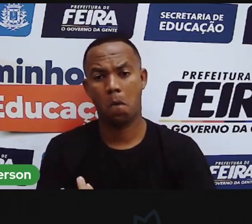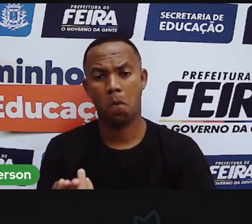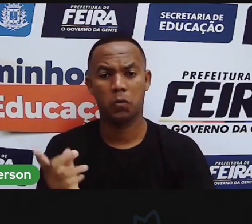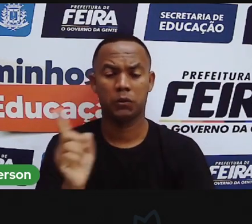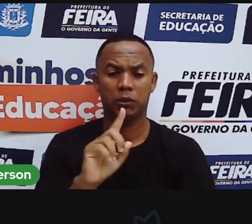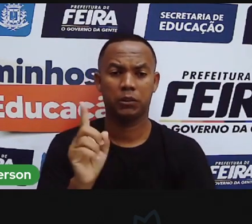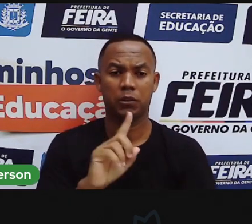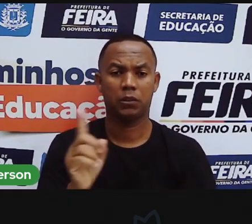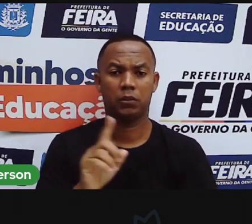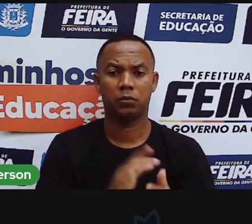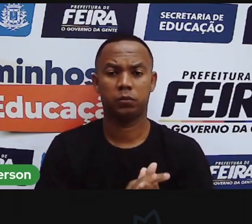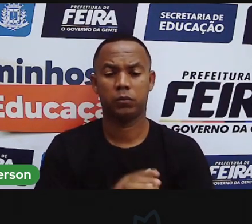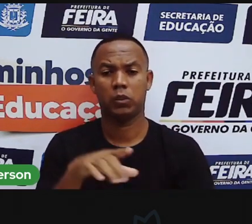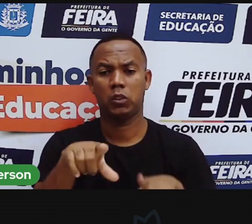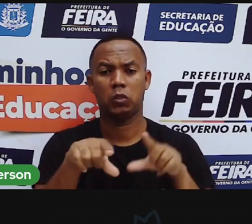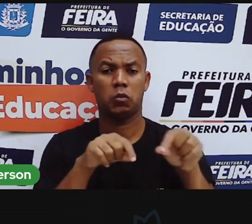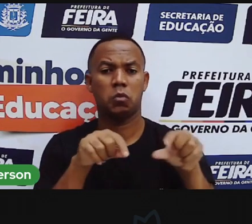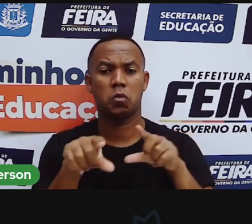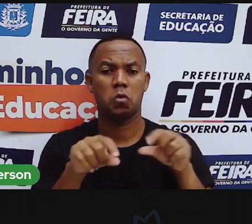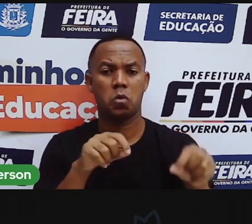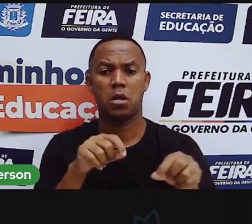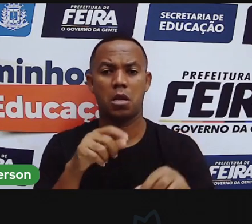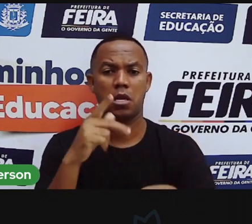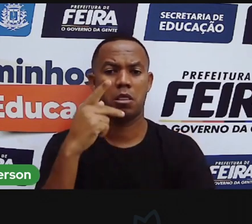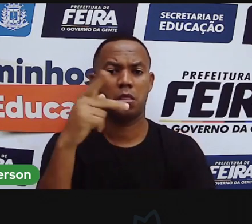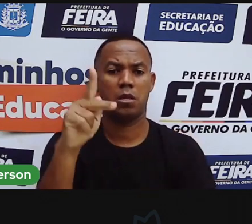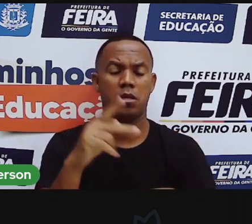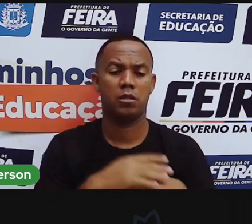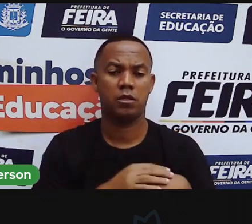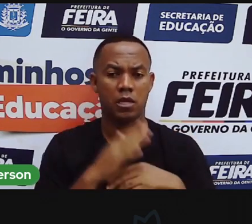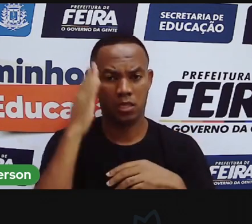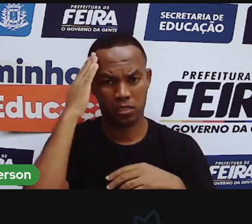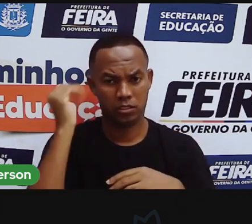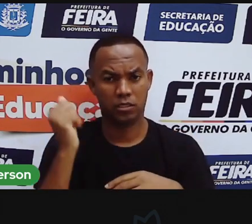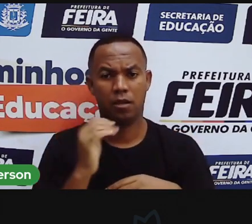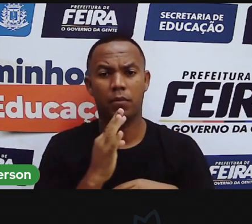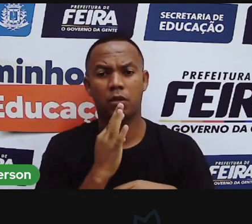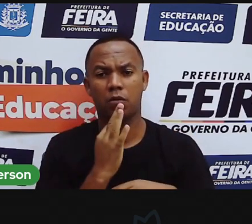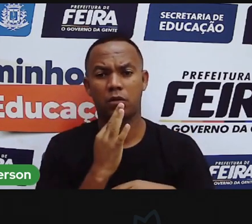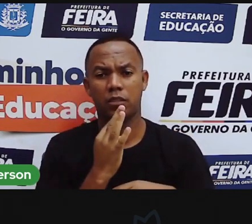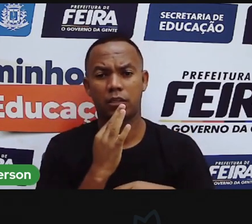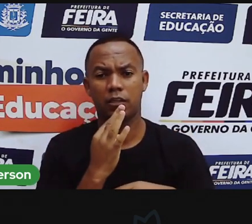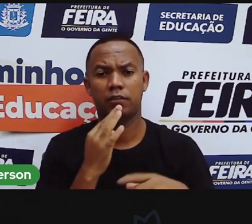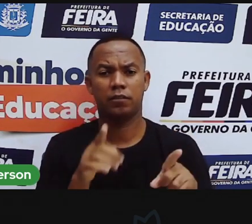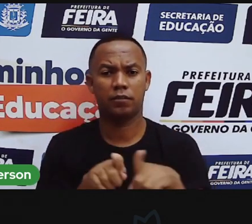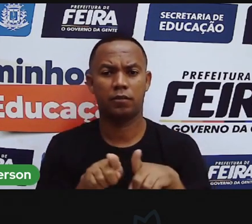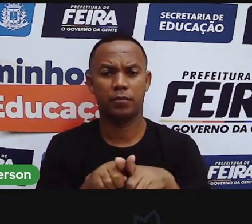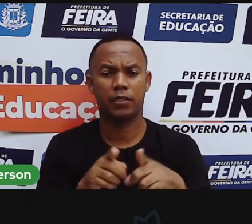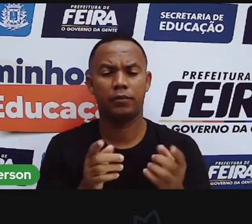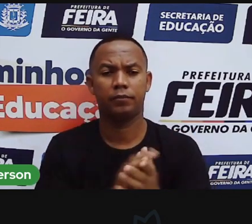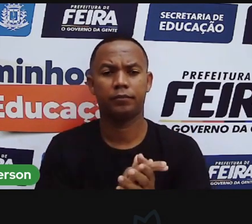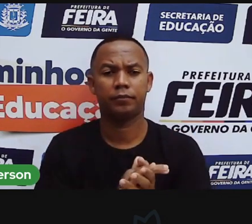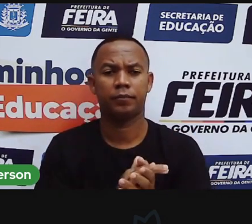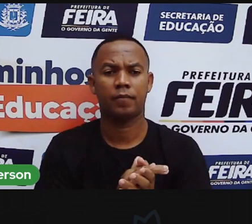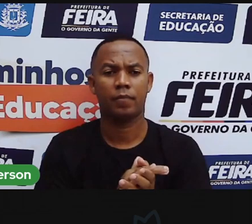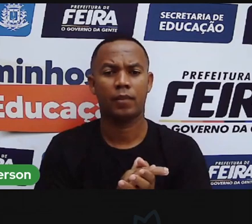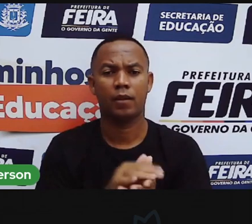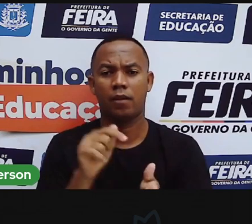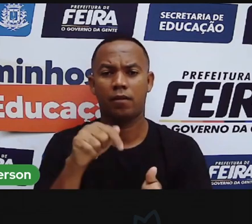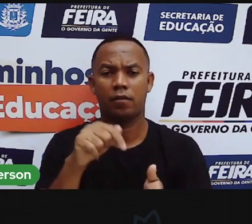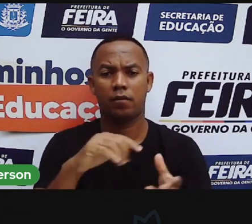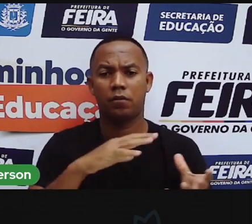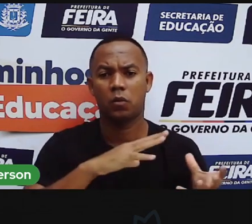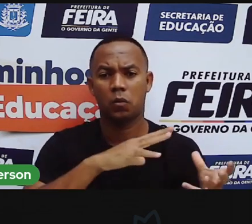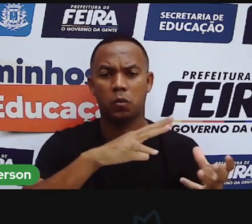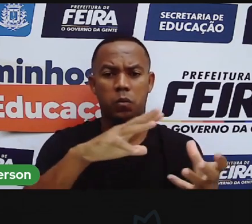tá? É de escolha dele, porque ele conhece a turma, né? A Pró Maria que está falando, e Anderson, nós estamos falando para a cidade inteira. E